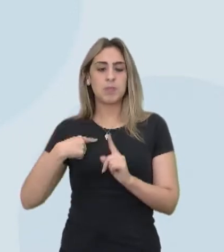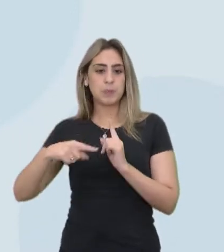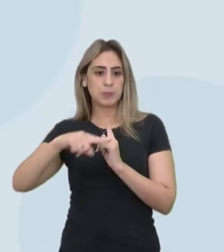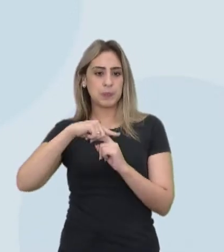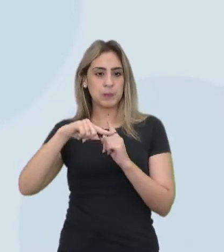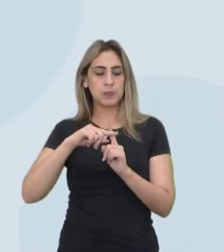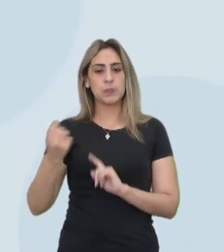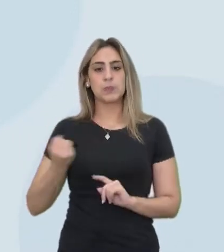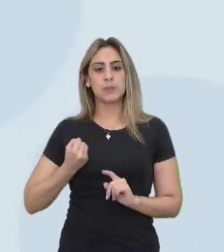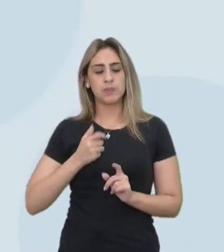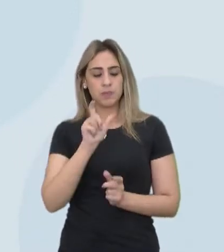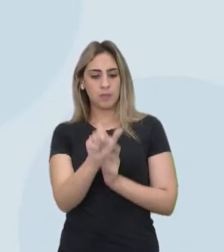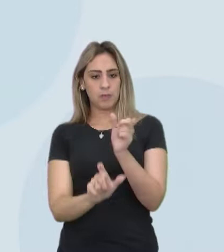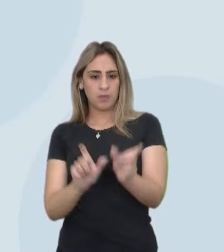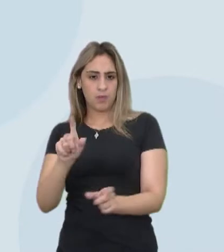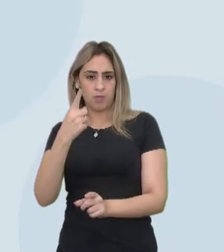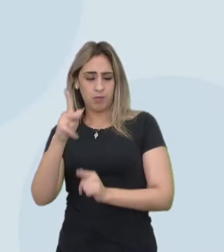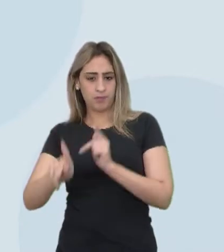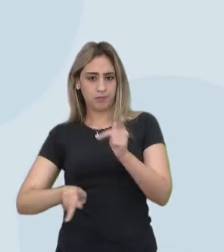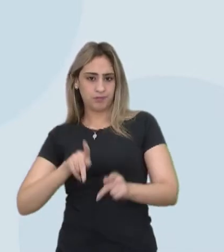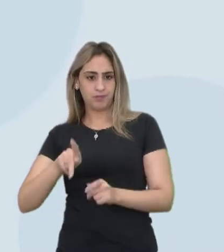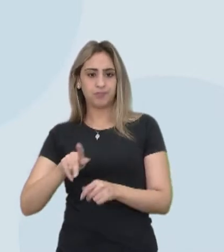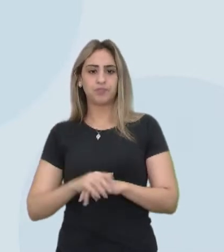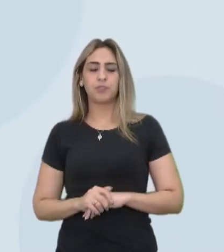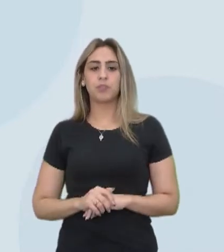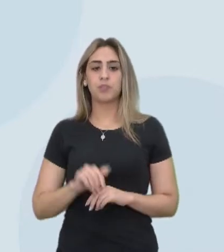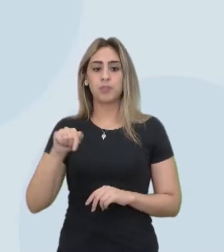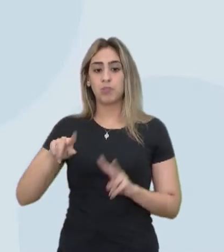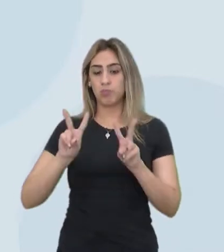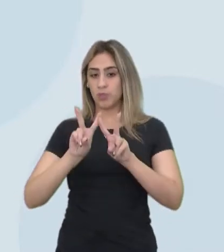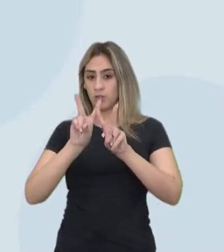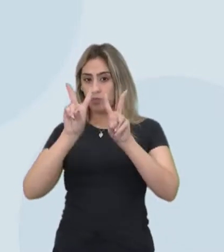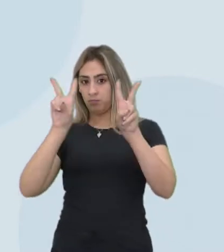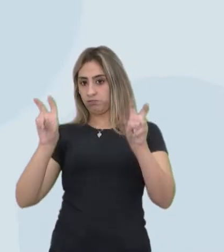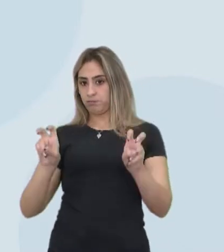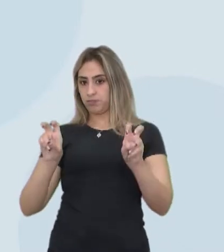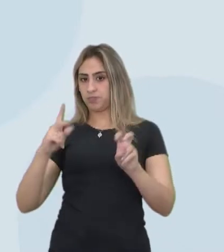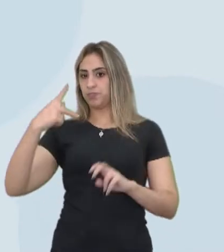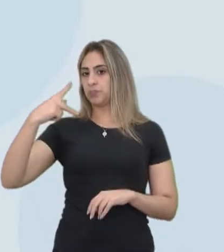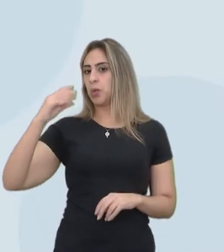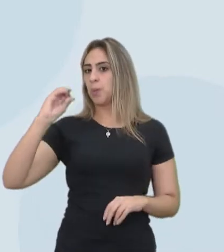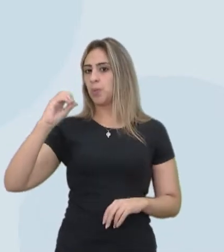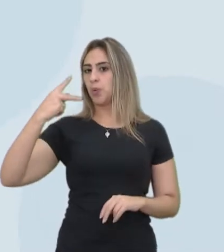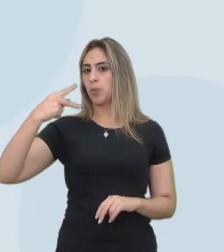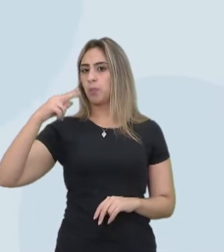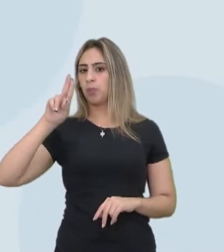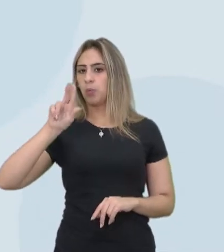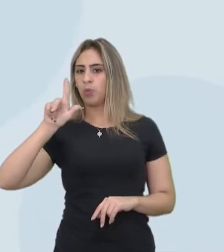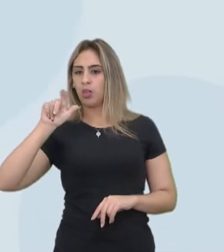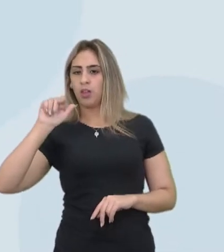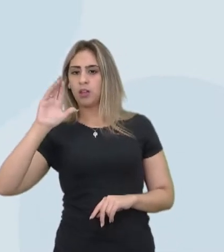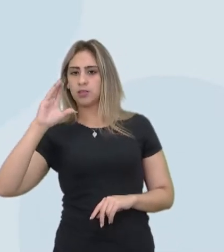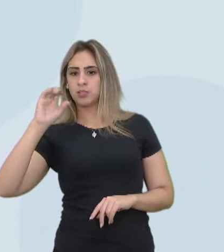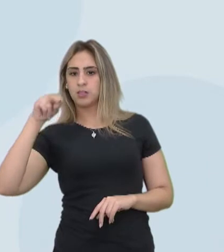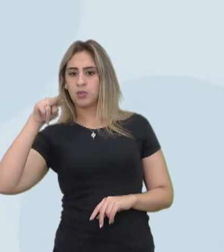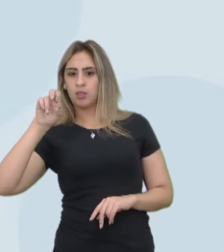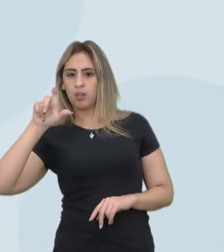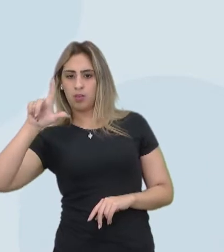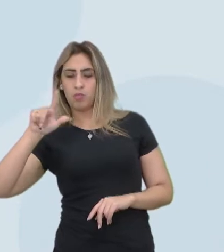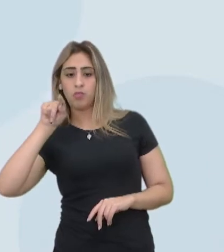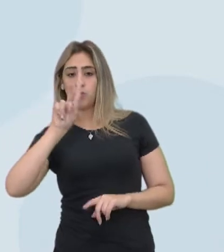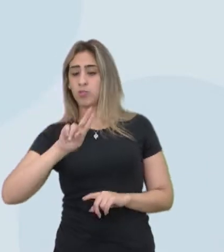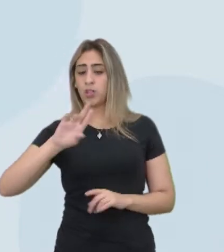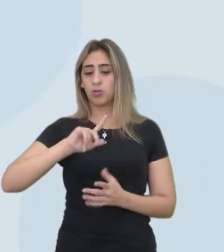número de indivíduos de uma população. Esse termo população é utilizado não só na geografia,